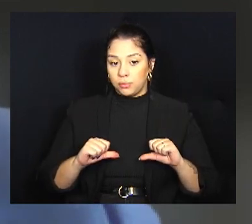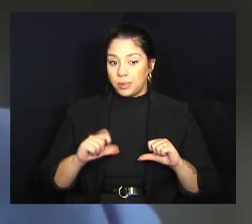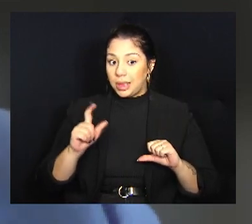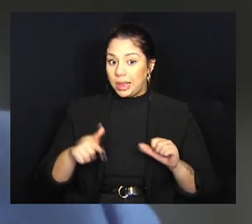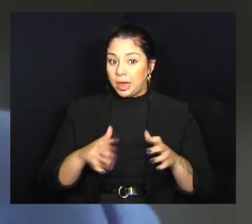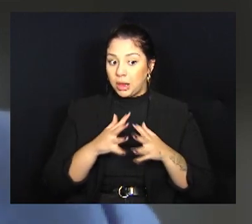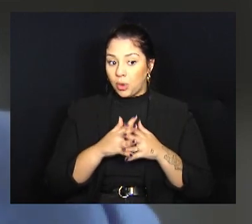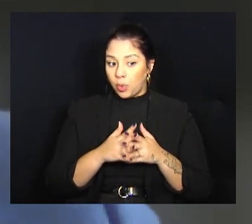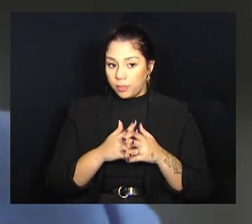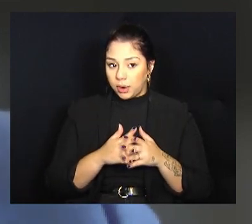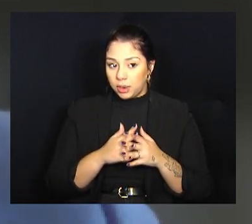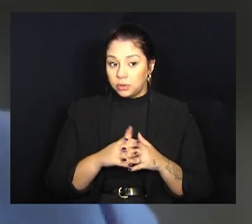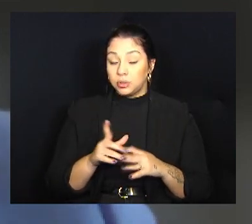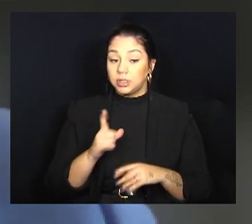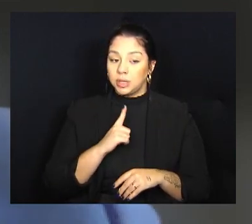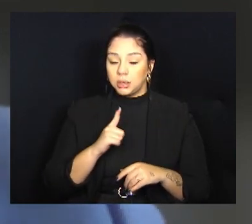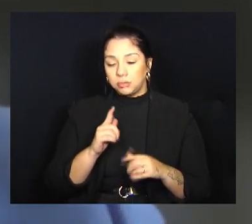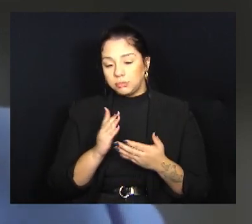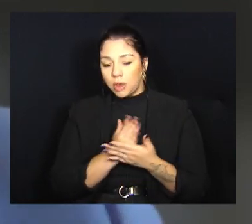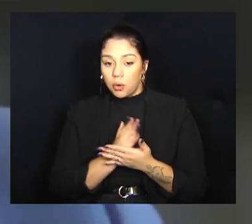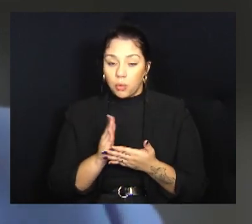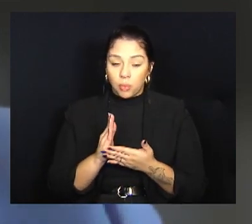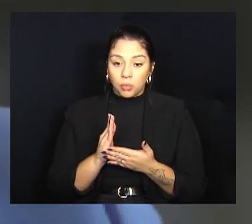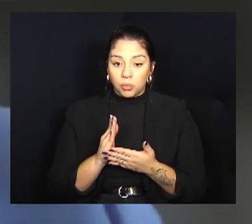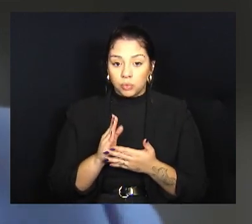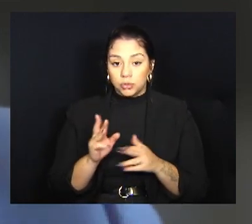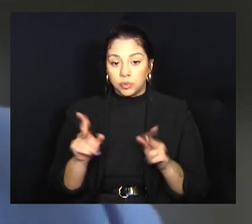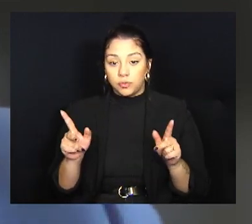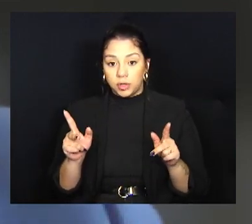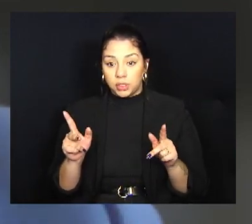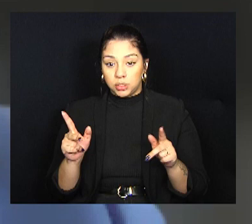complexos. Tem exceções, tem